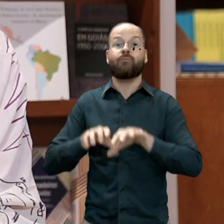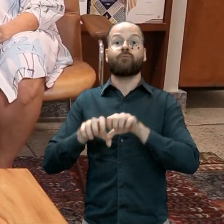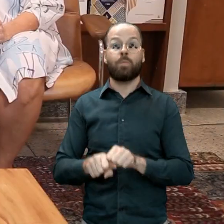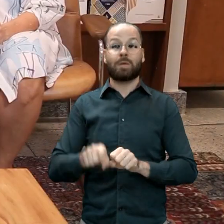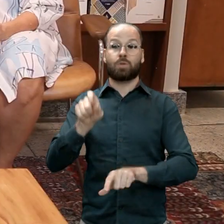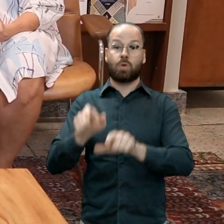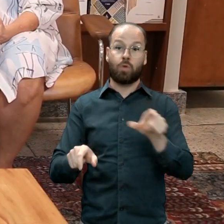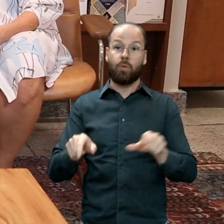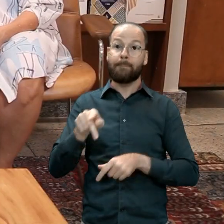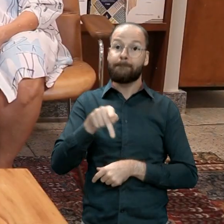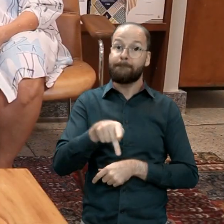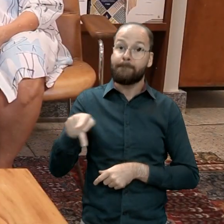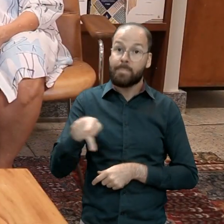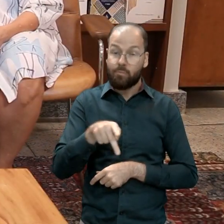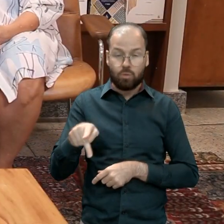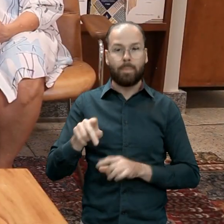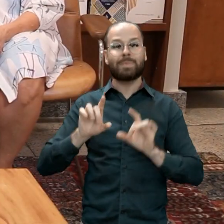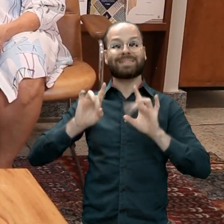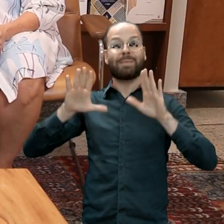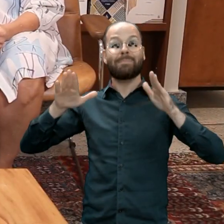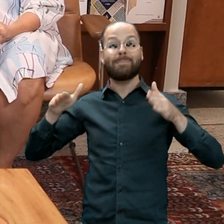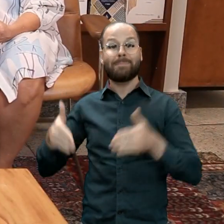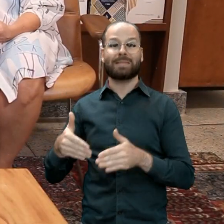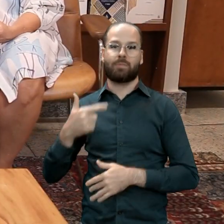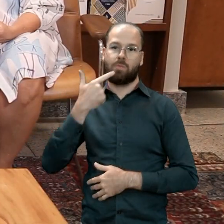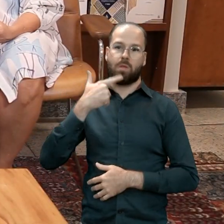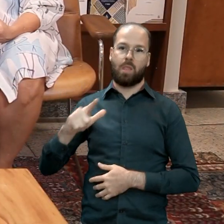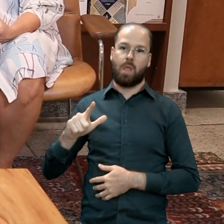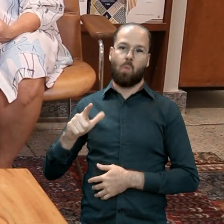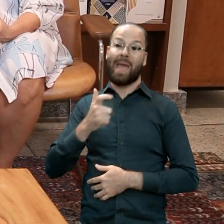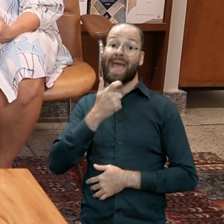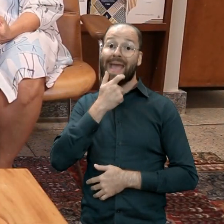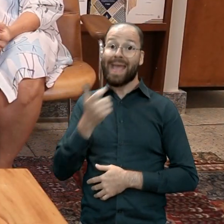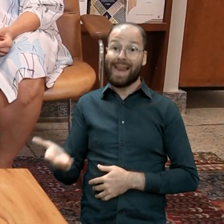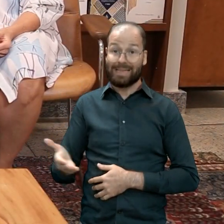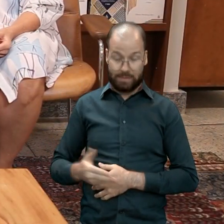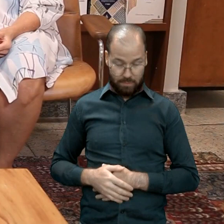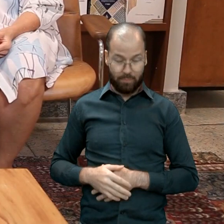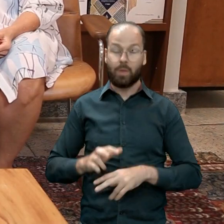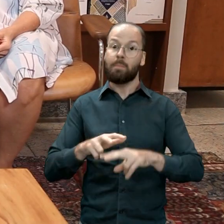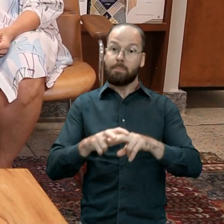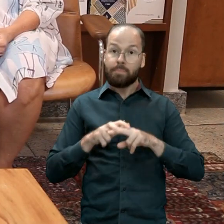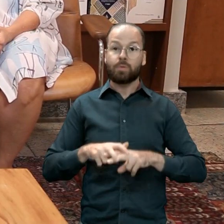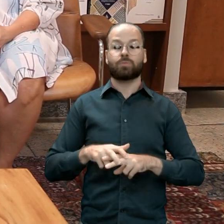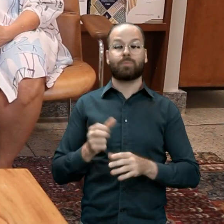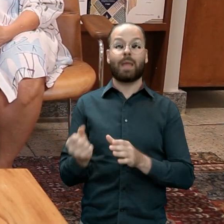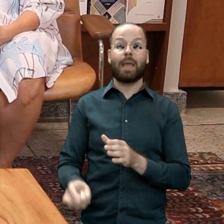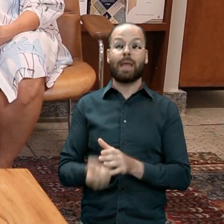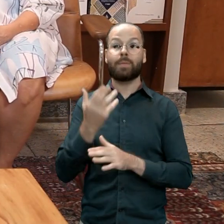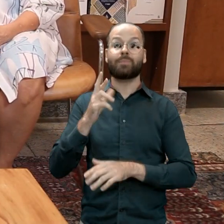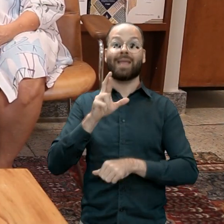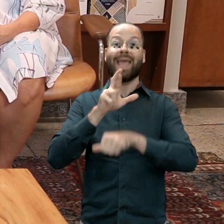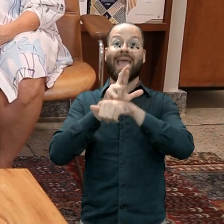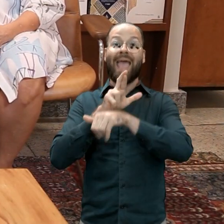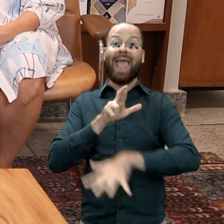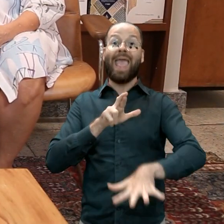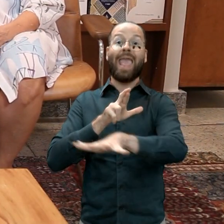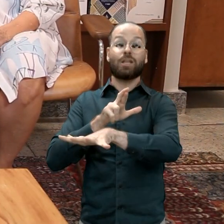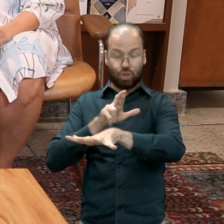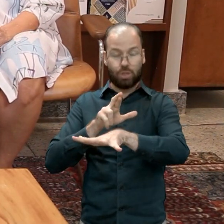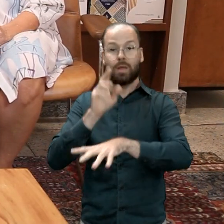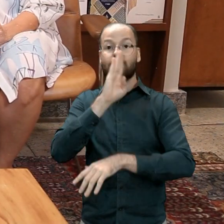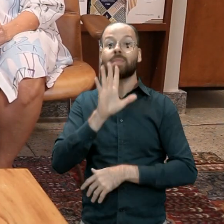feminino, específicas de língua inglesa. Por isso, a criação da Rede Nacional de Formação